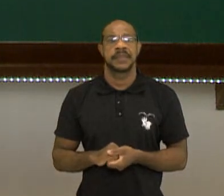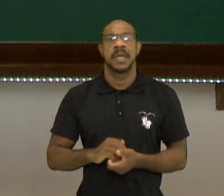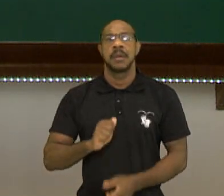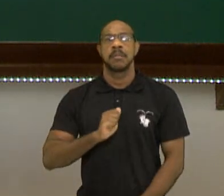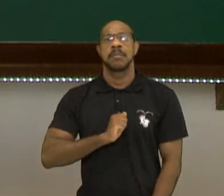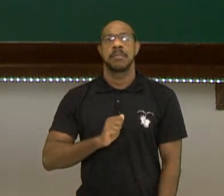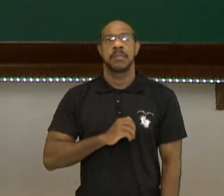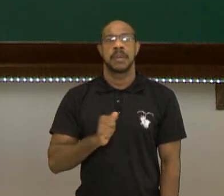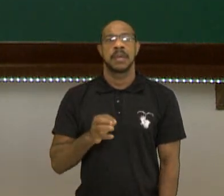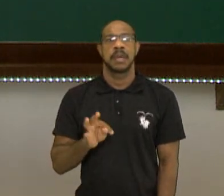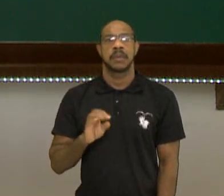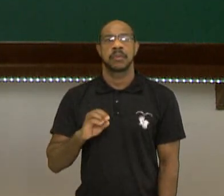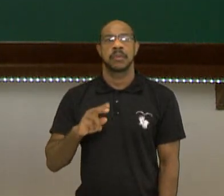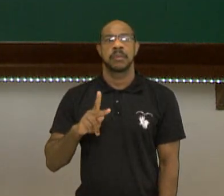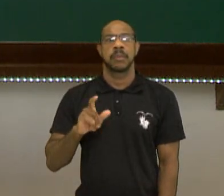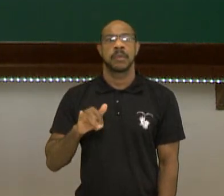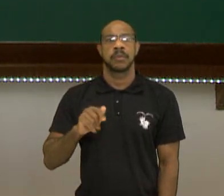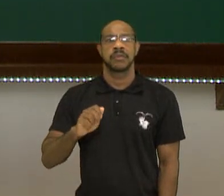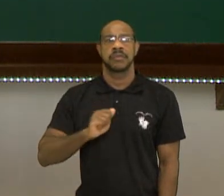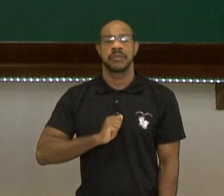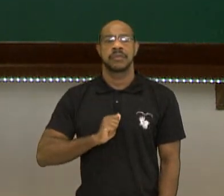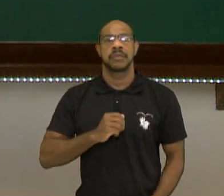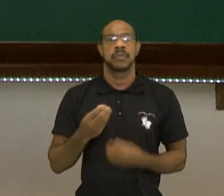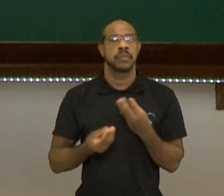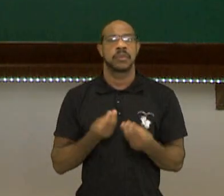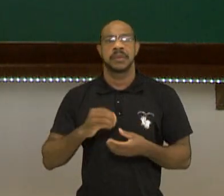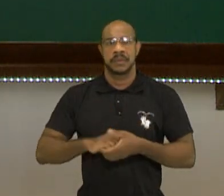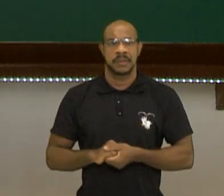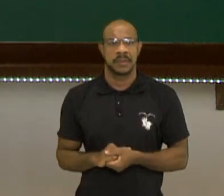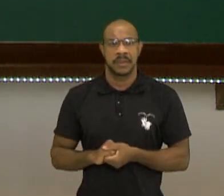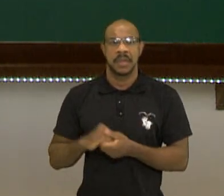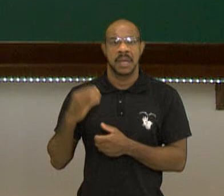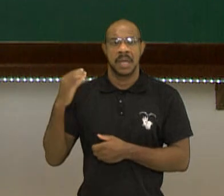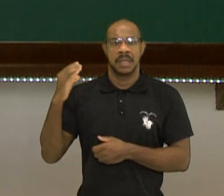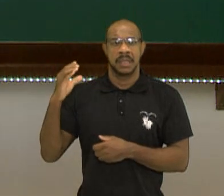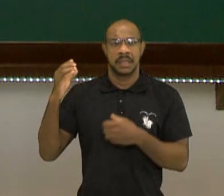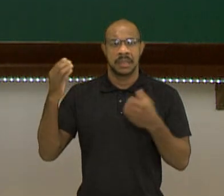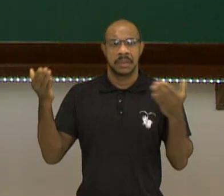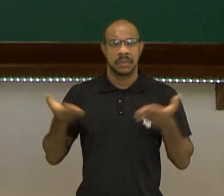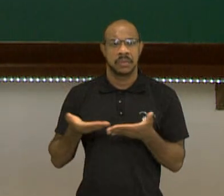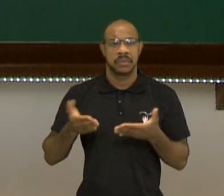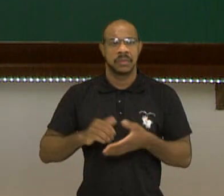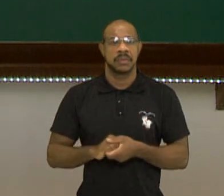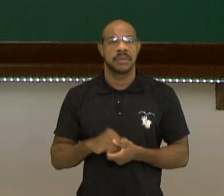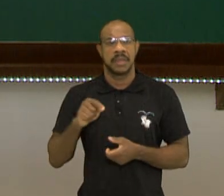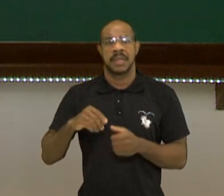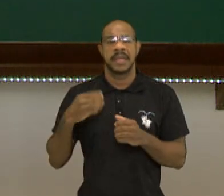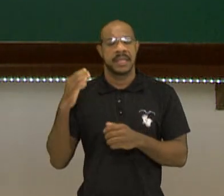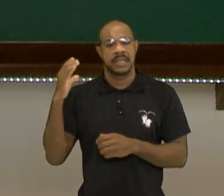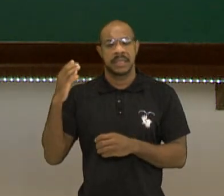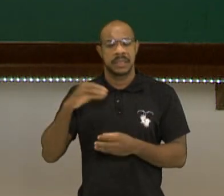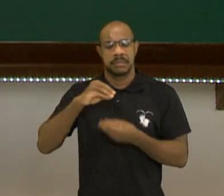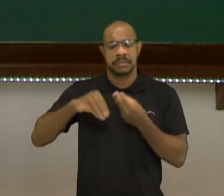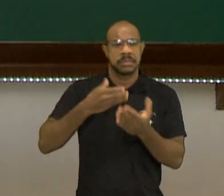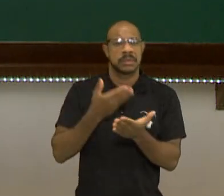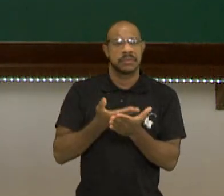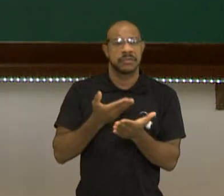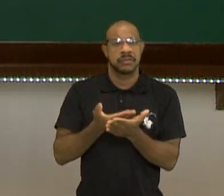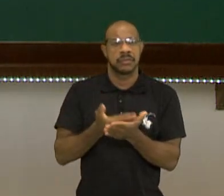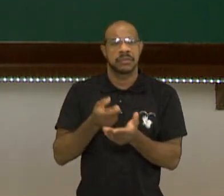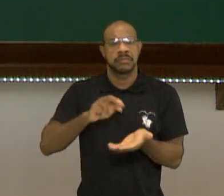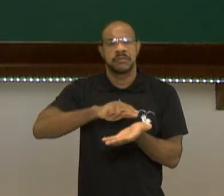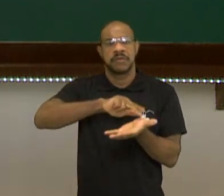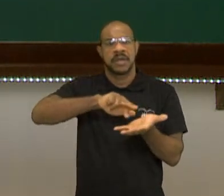Antropologia, então, enquanto ciência, né, na sua perspectiva atual, a antropologia é a ciência que estuda os diversos